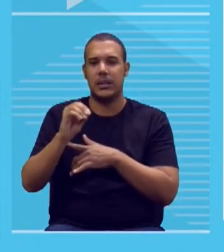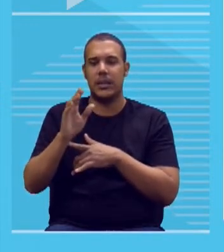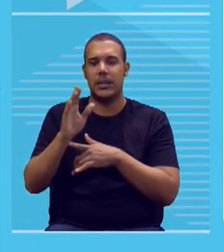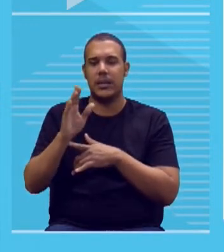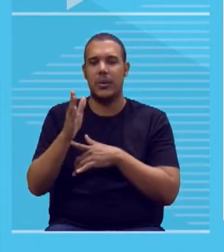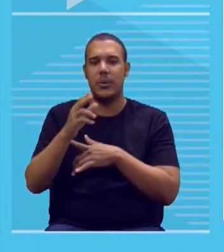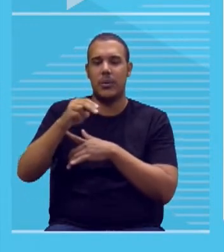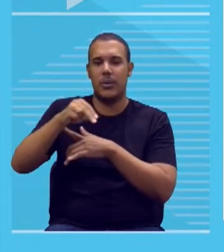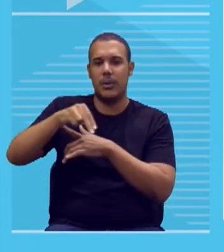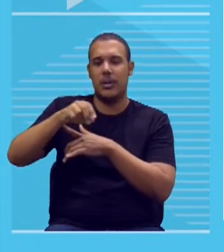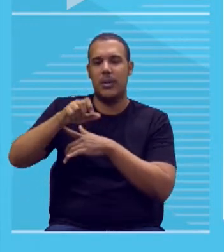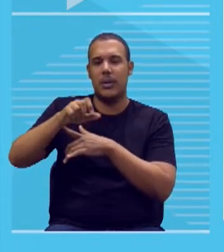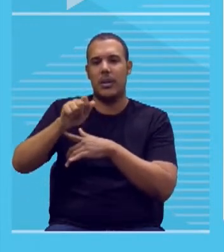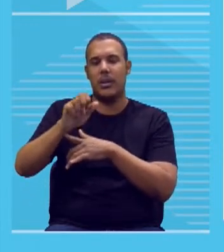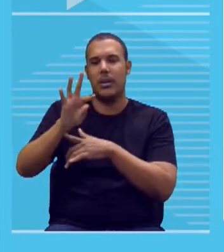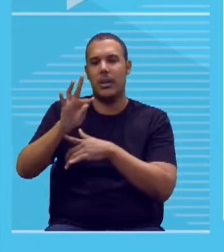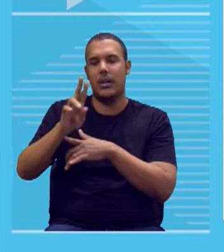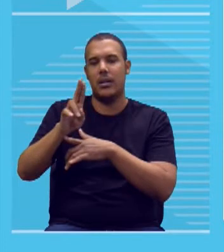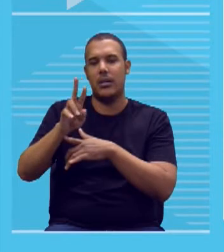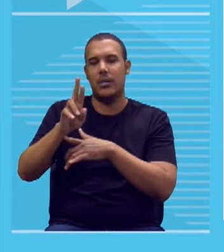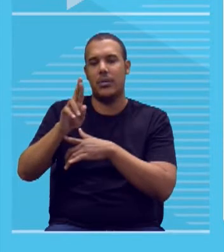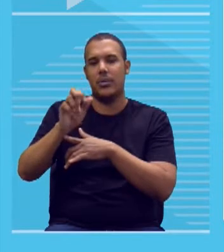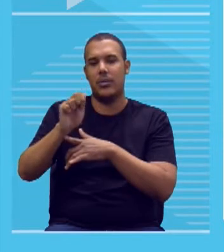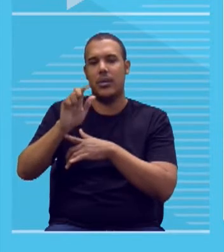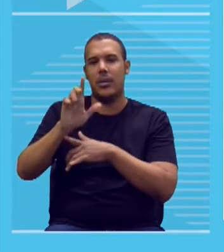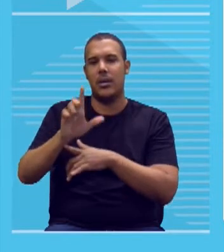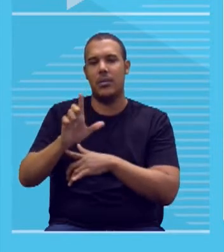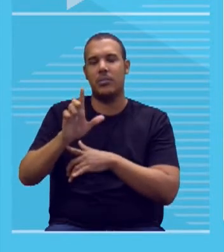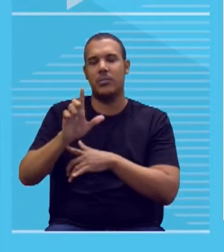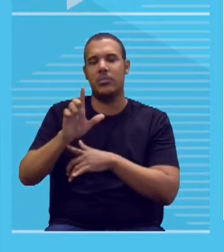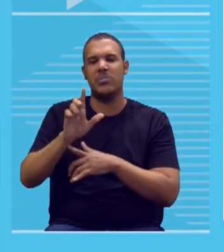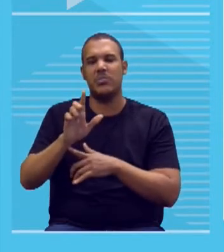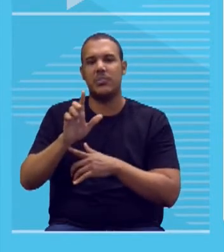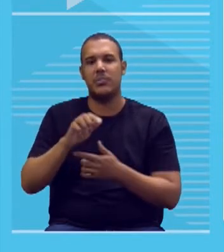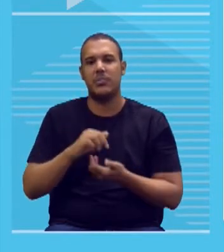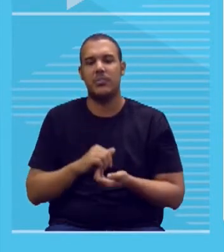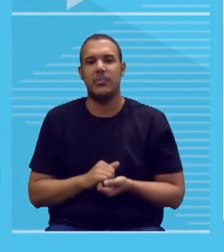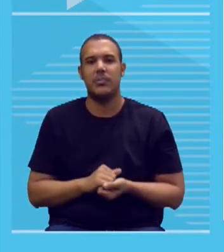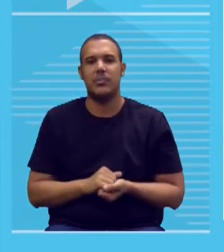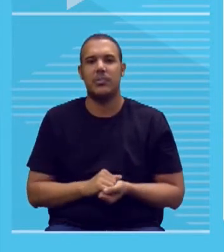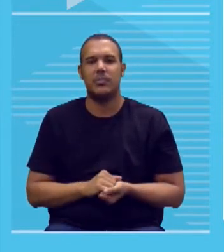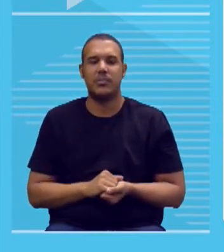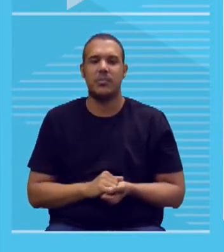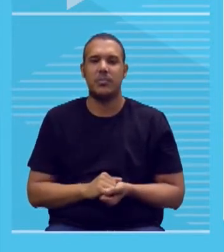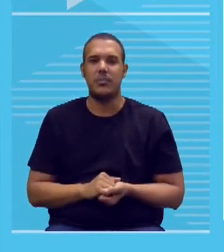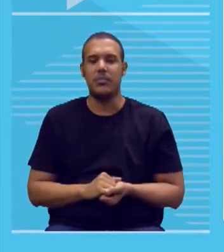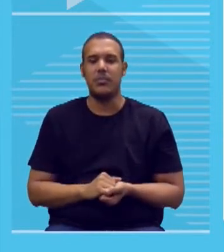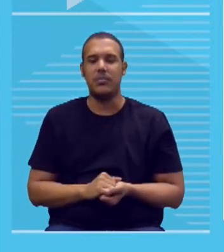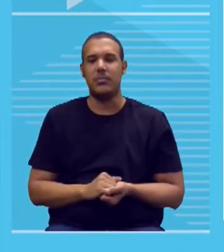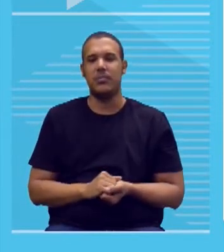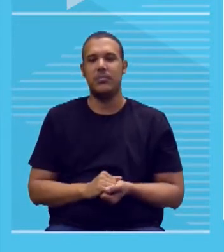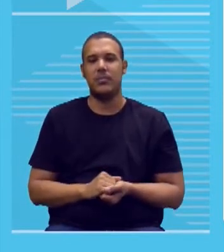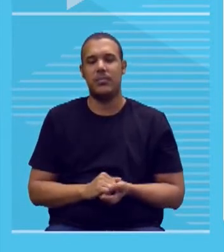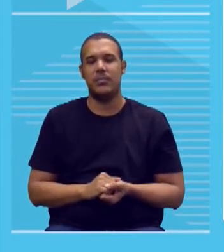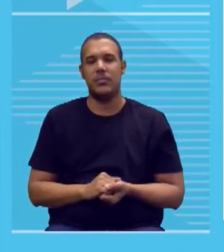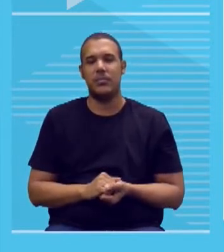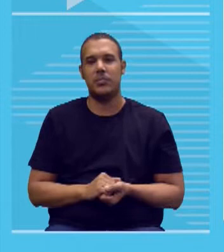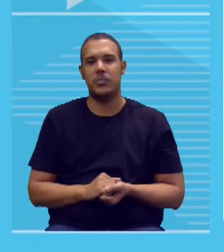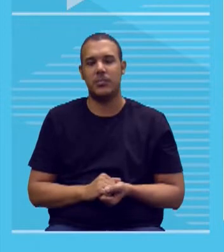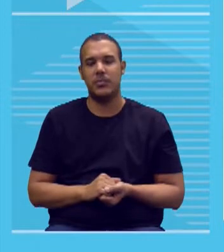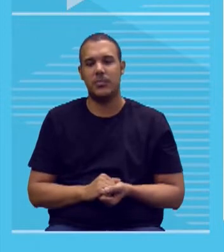a seleção natural e seleção natural segundo Charles Darwin